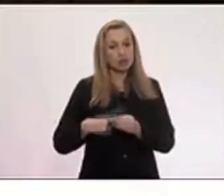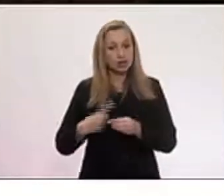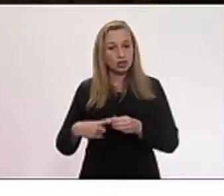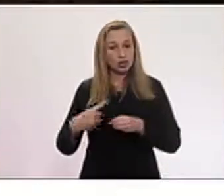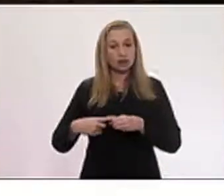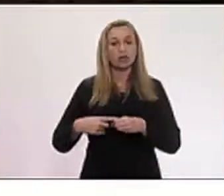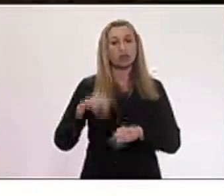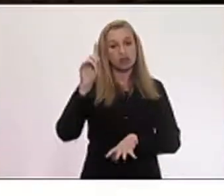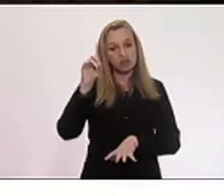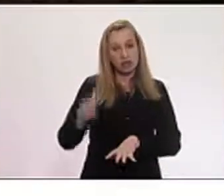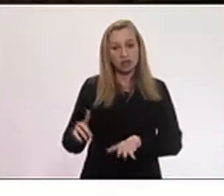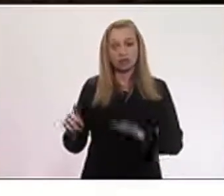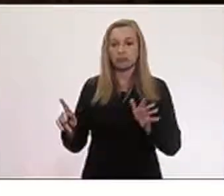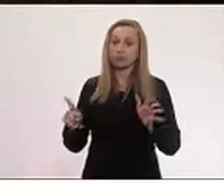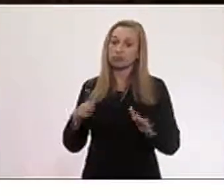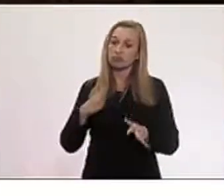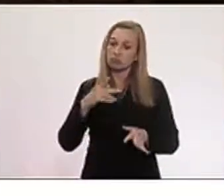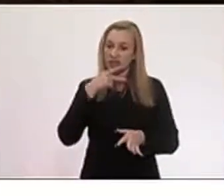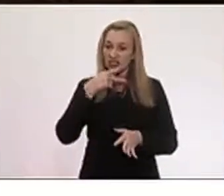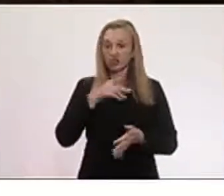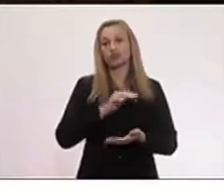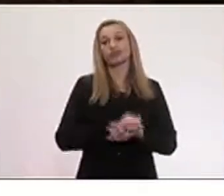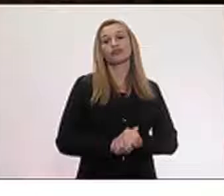municipal do partido.